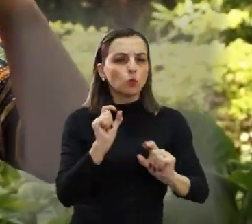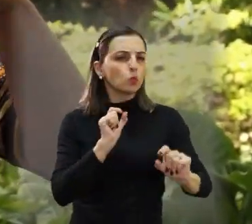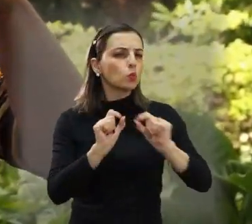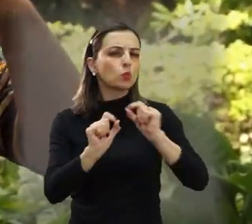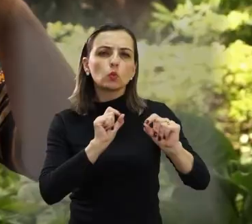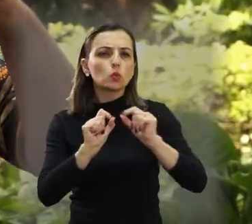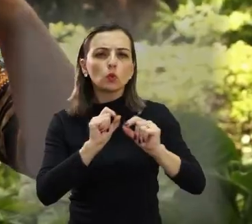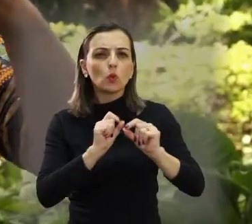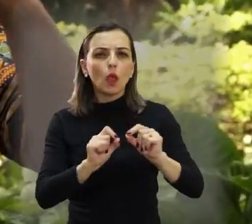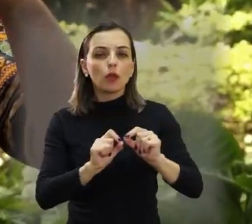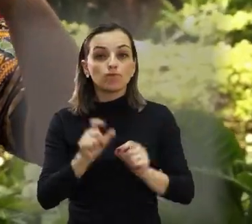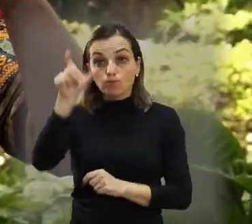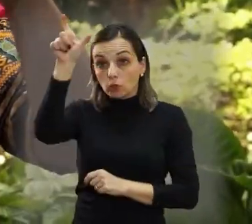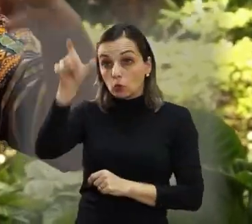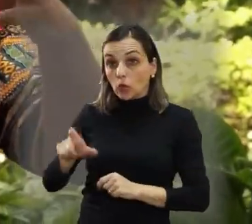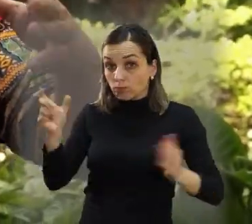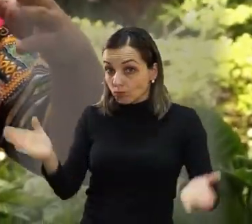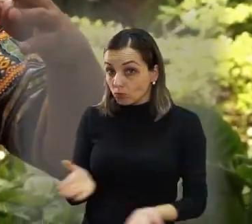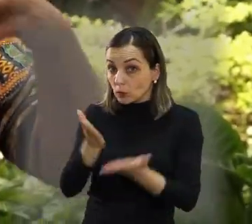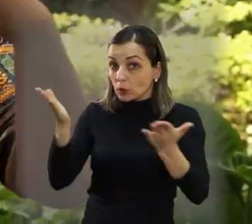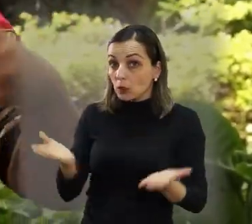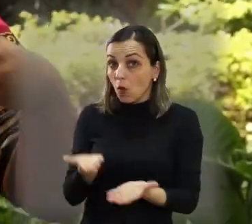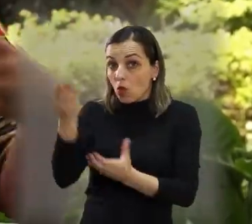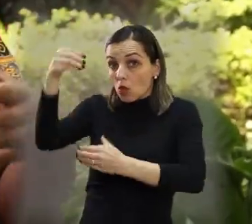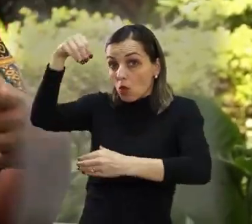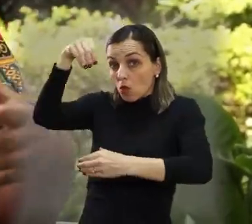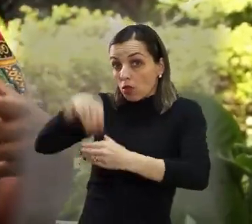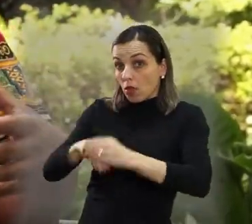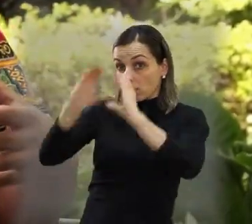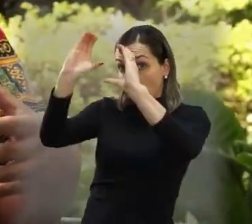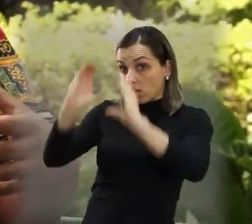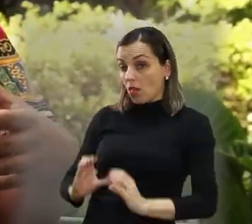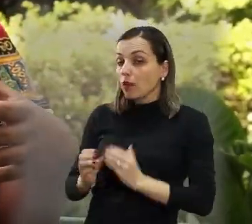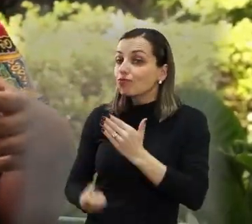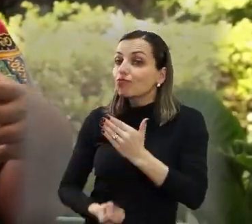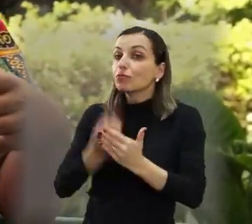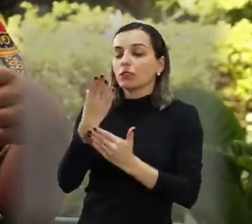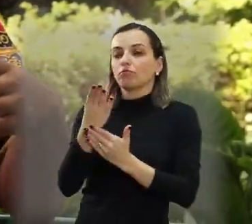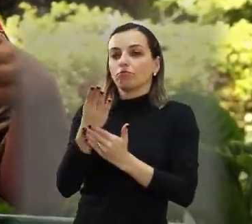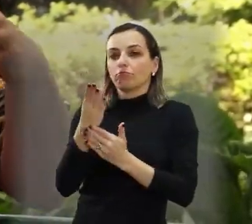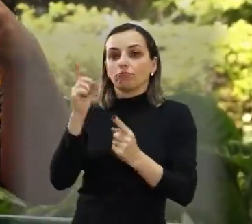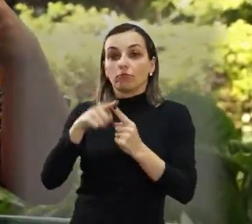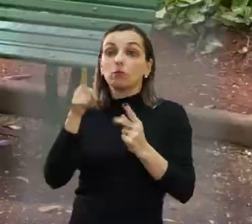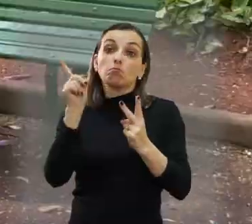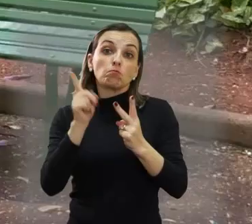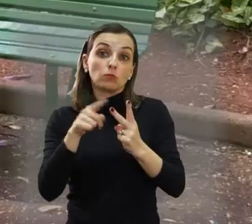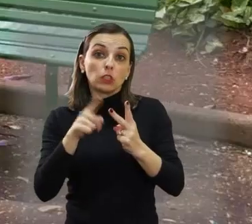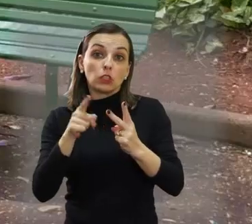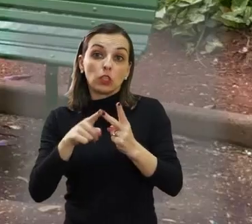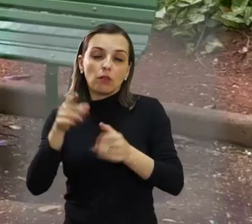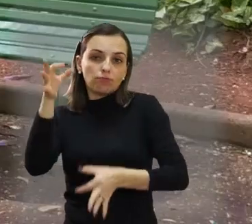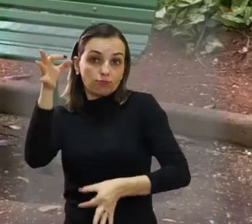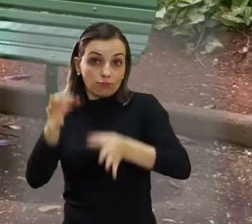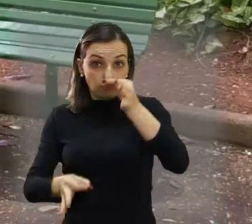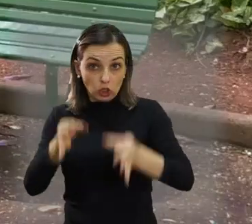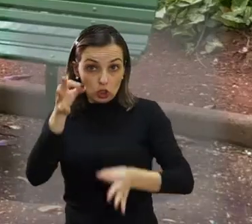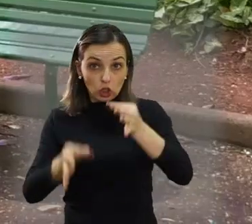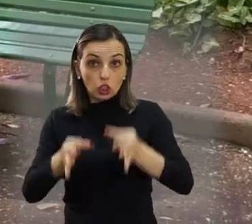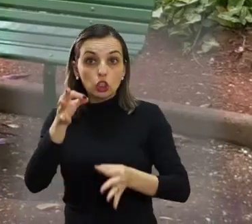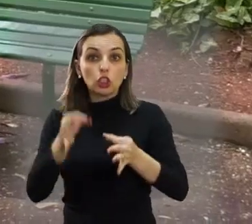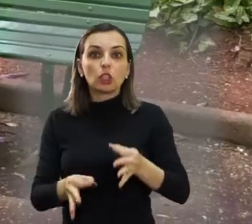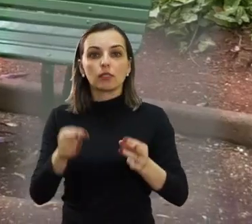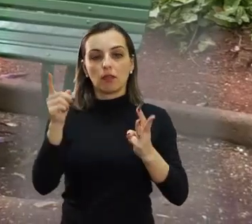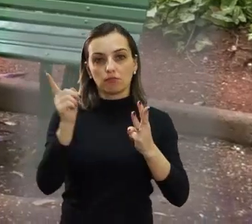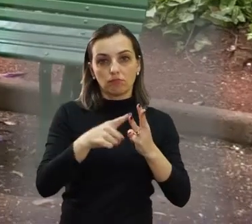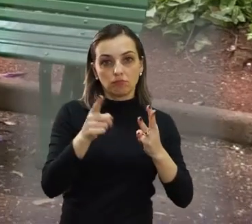que o que me motiva a trabalhar com educação musical é poder florar, né, de alguma forma